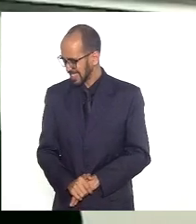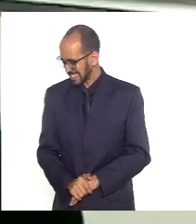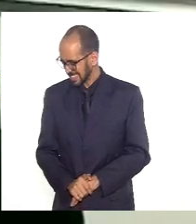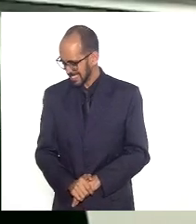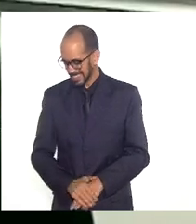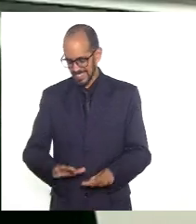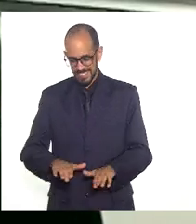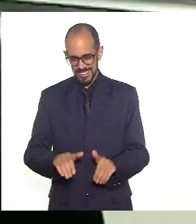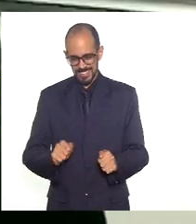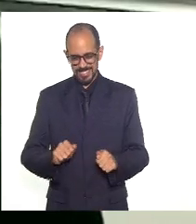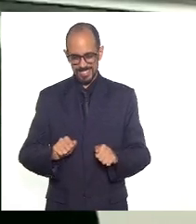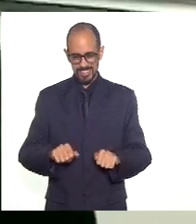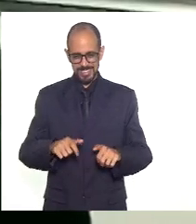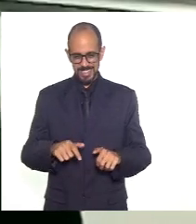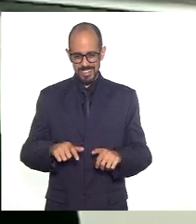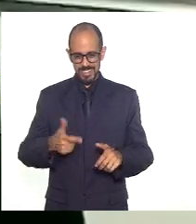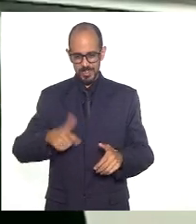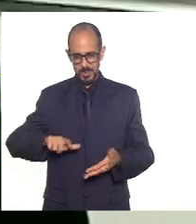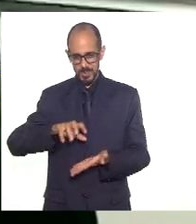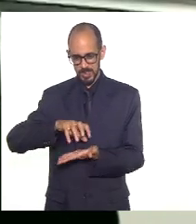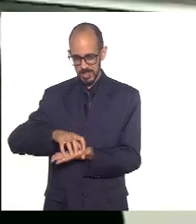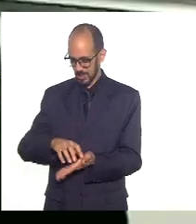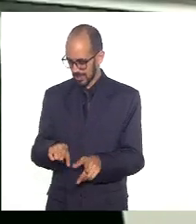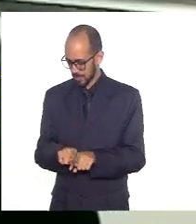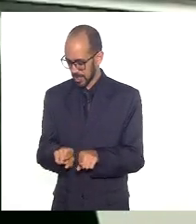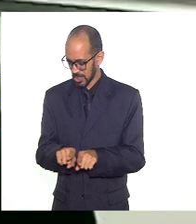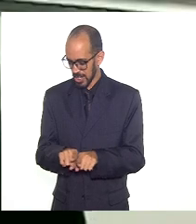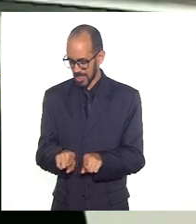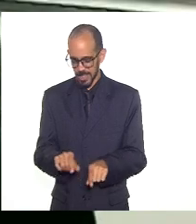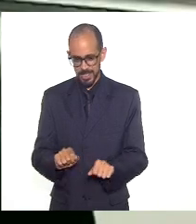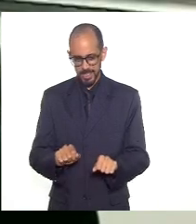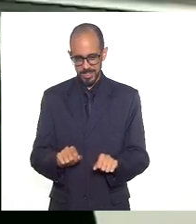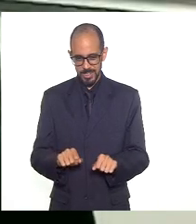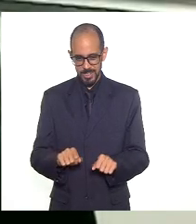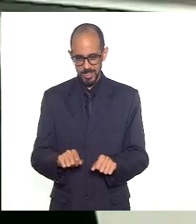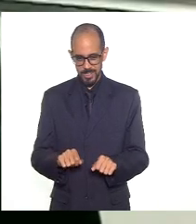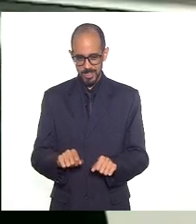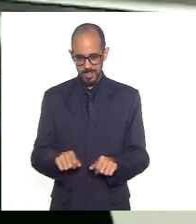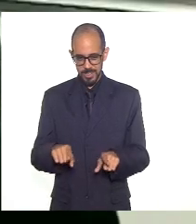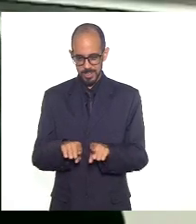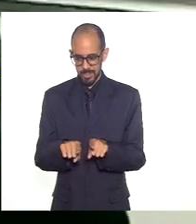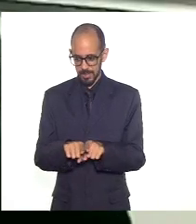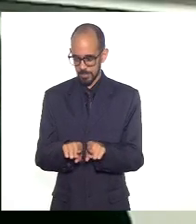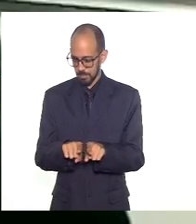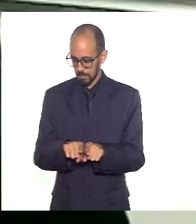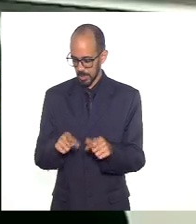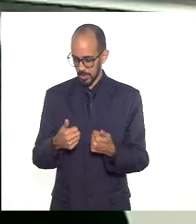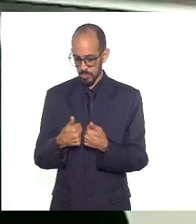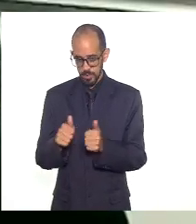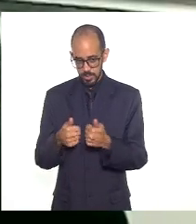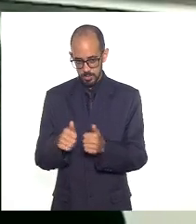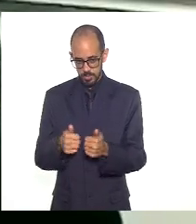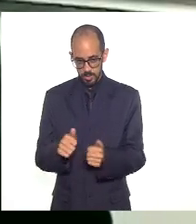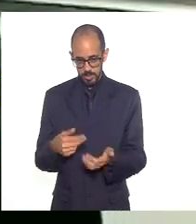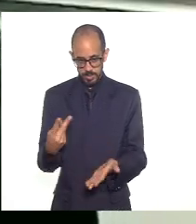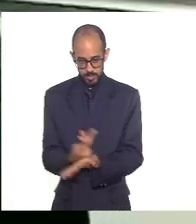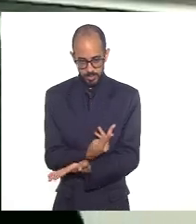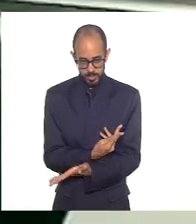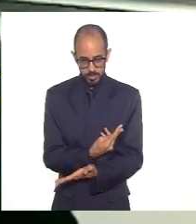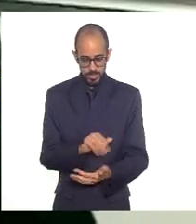conhecendo em outras áreas também, e nomino, como, por exemplo, transporte.